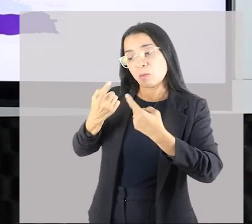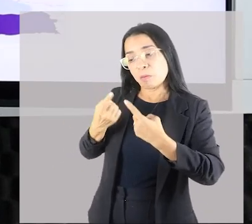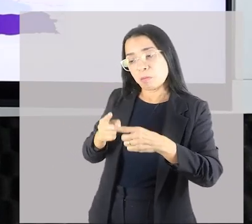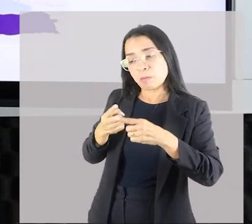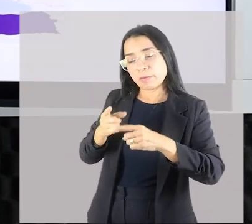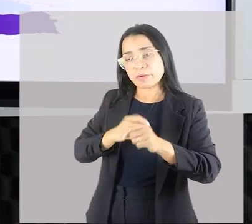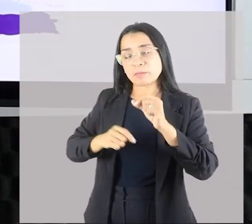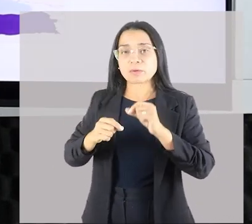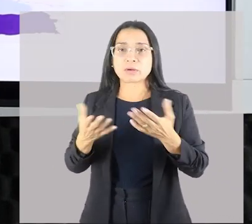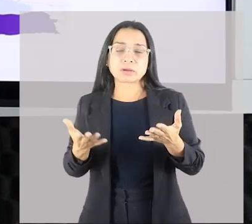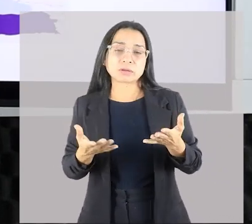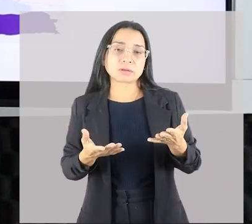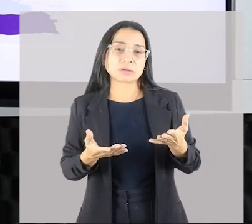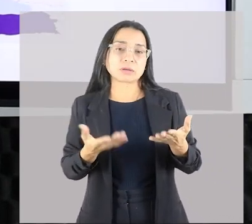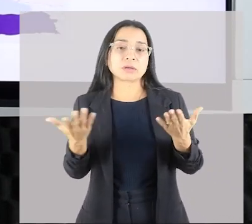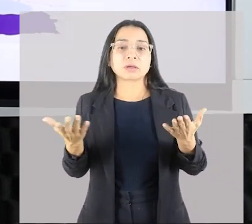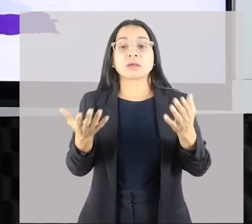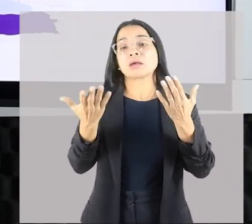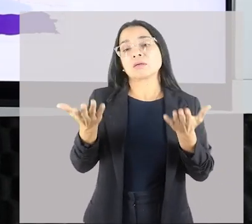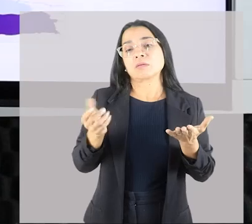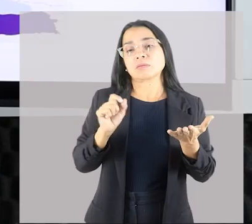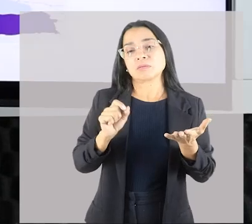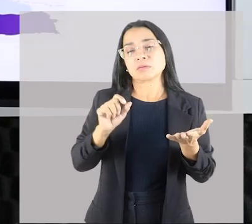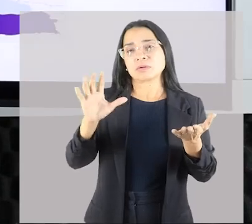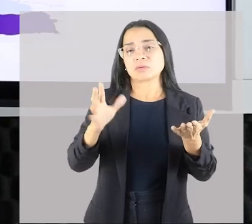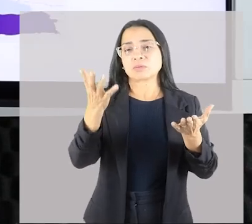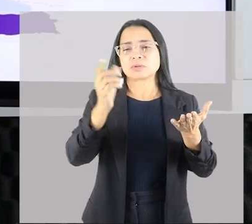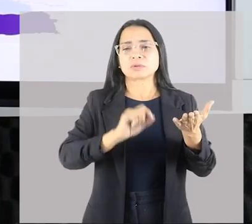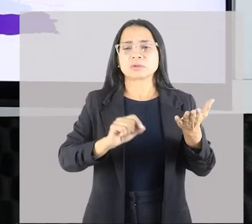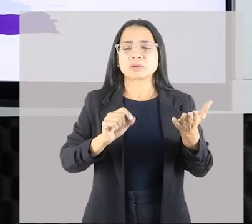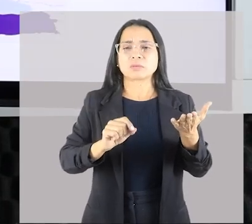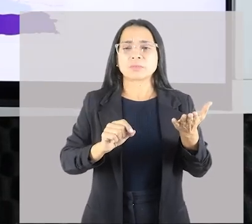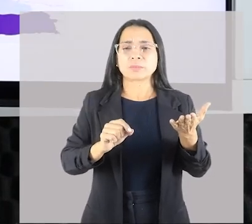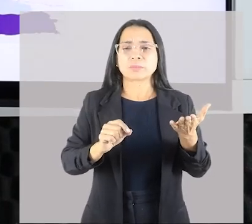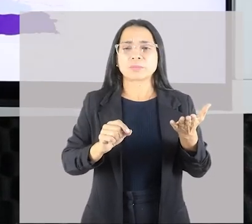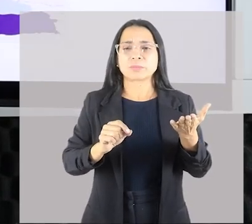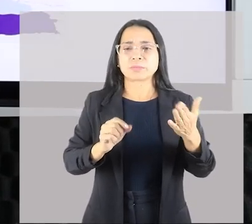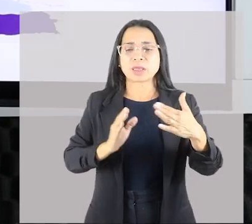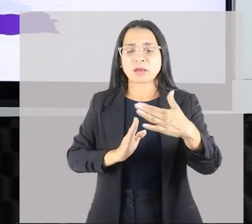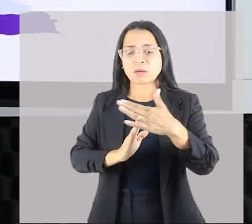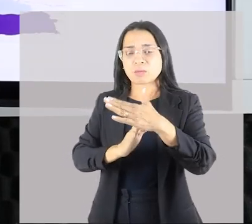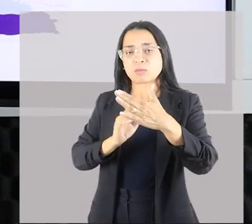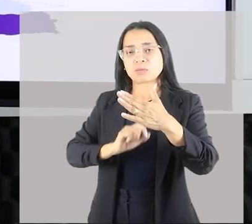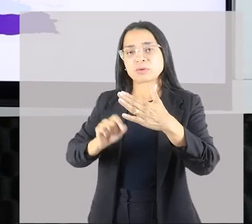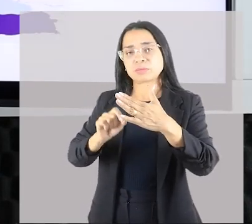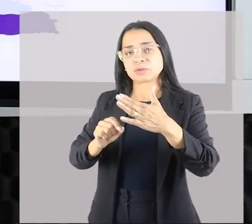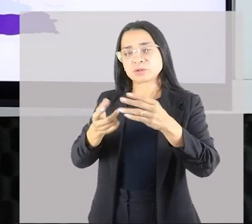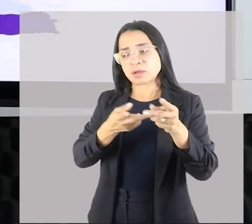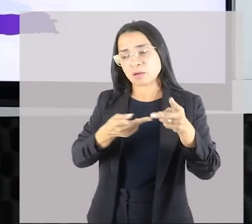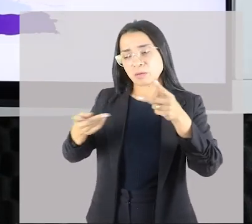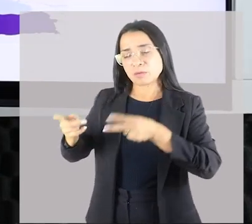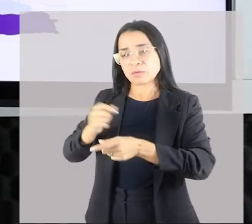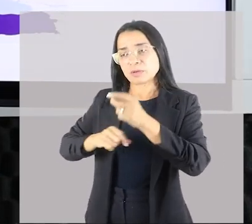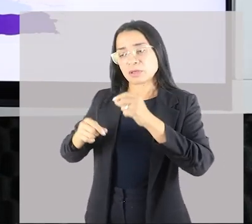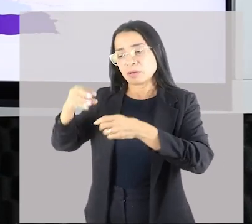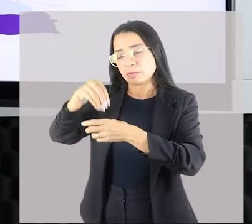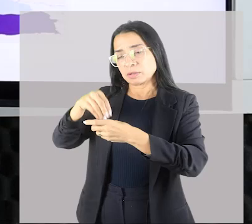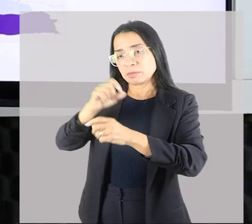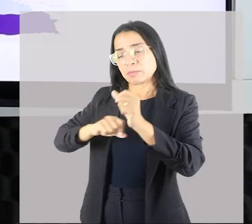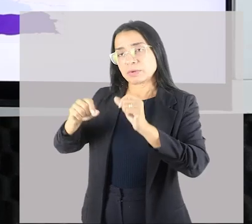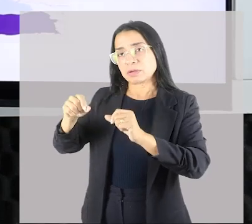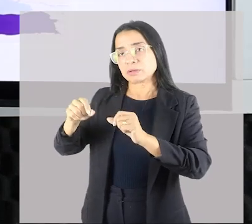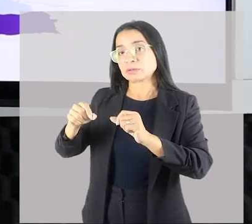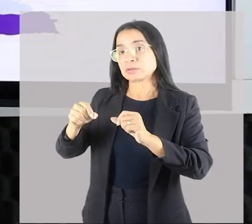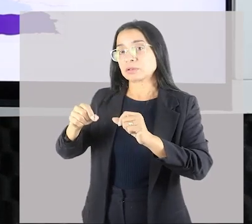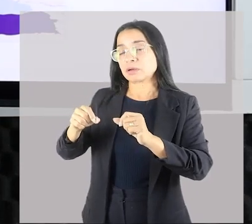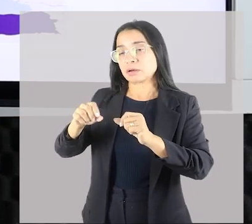o estopim, galera, é quando a Ucrânia, que faz fronteira com a Rússia, tá certo, é convidada a fazer parte da União Europeia e